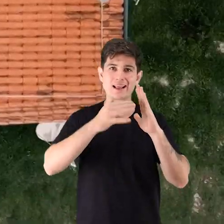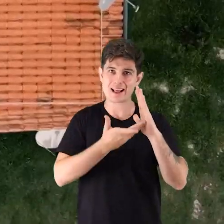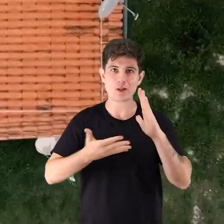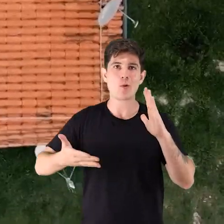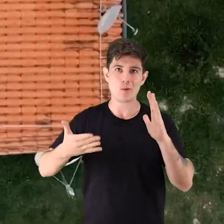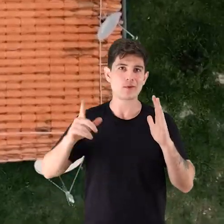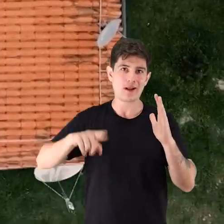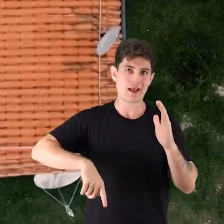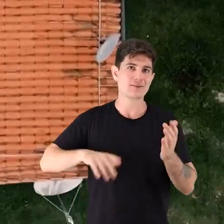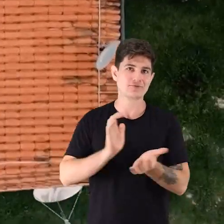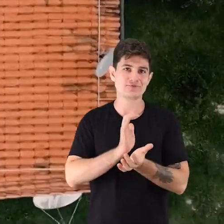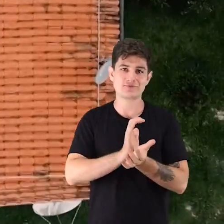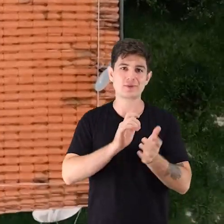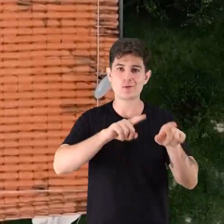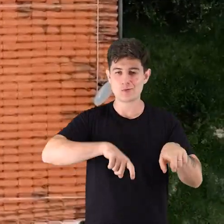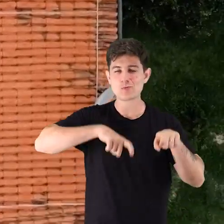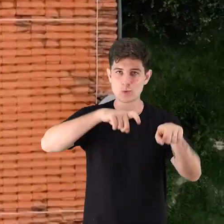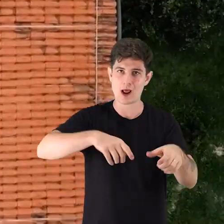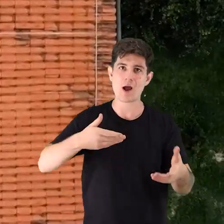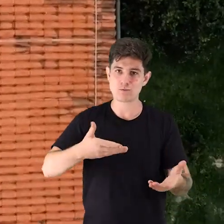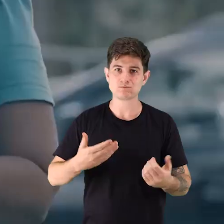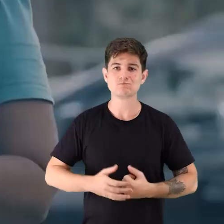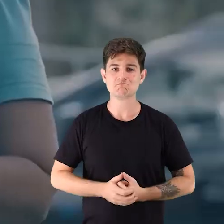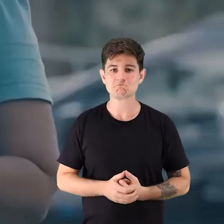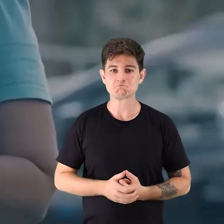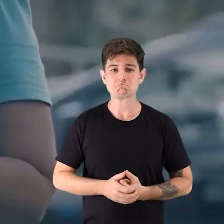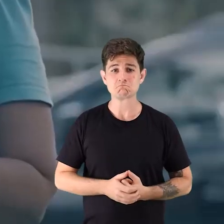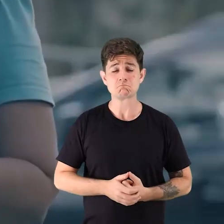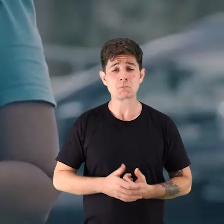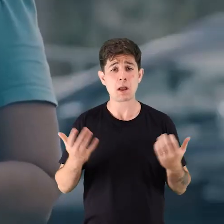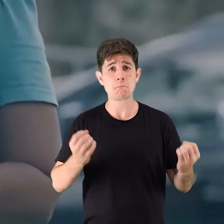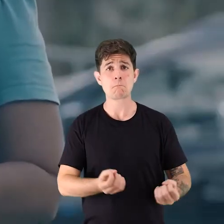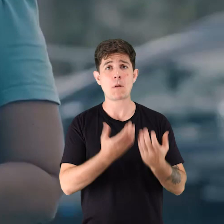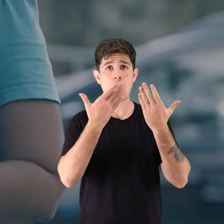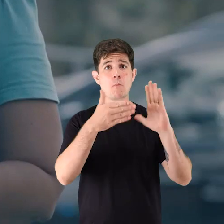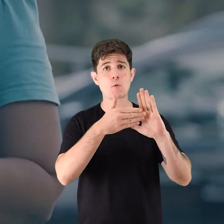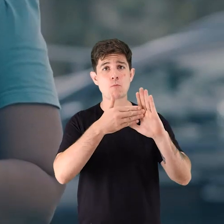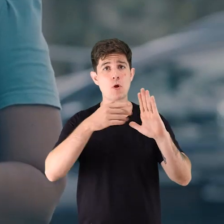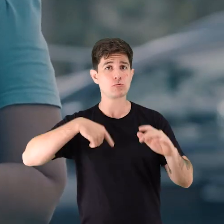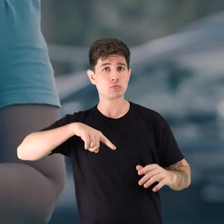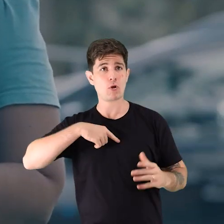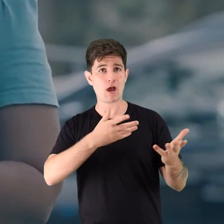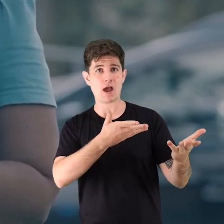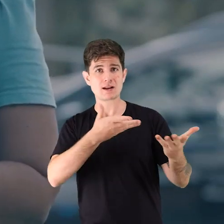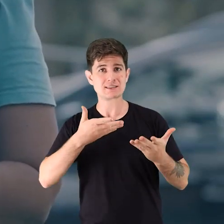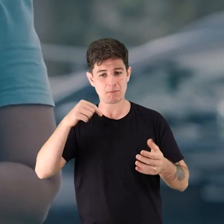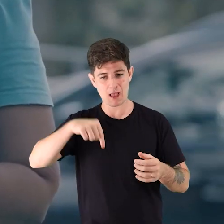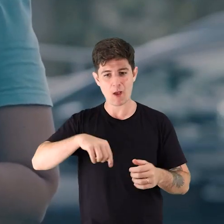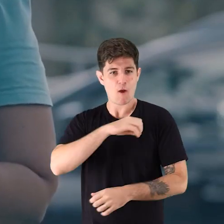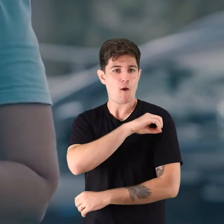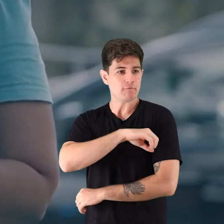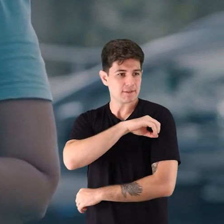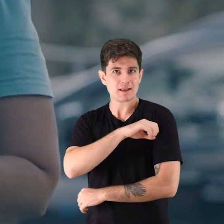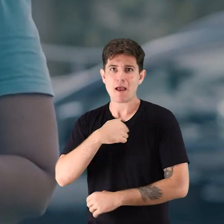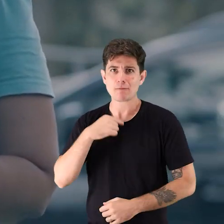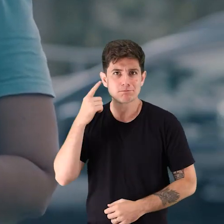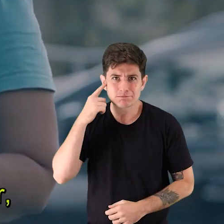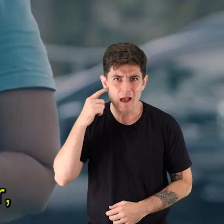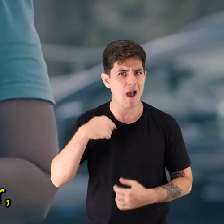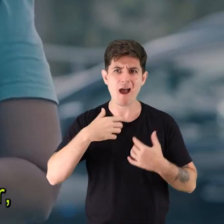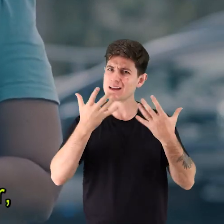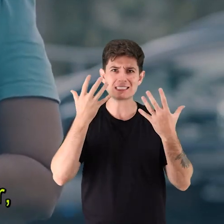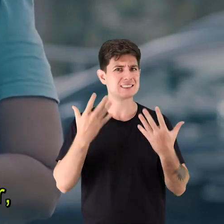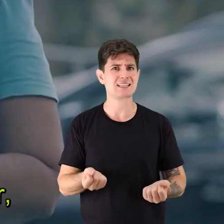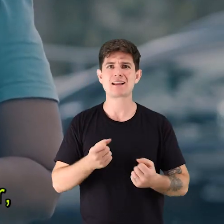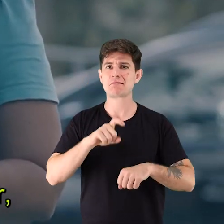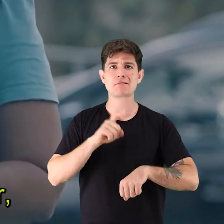de quilombo. E quando a gente recebeu, né, a proposta da gente sediar as oficinas, eu